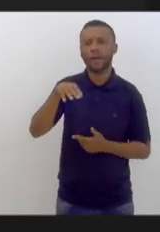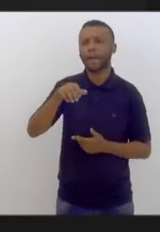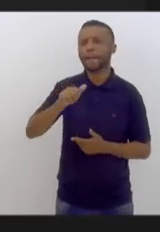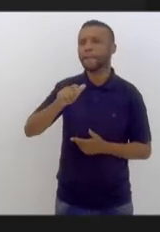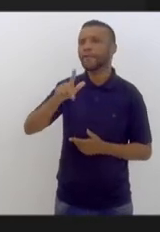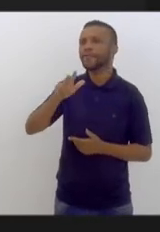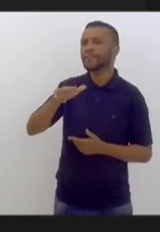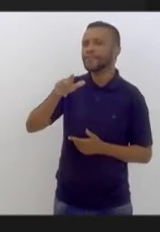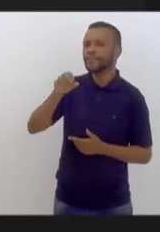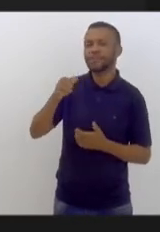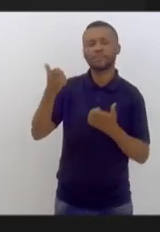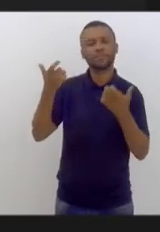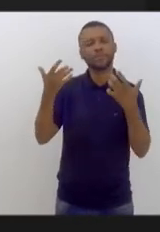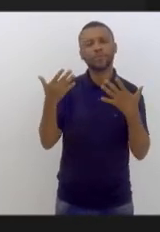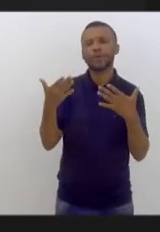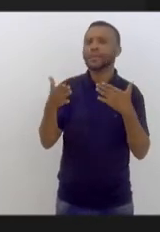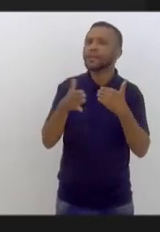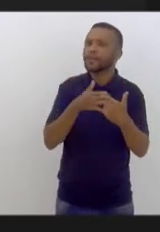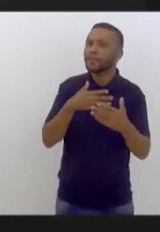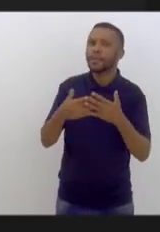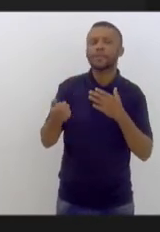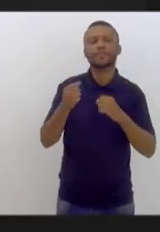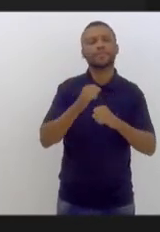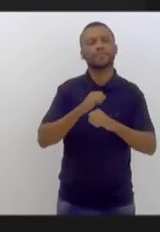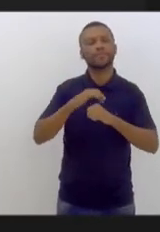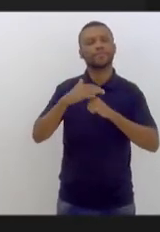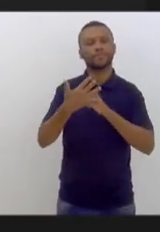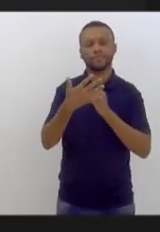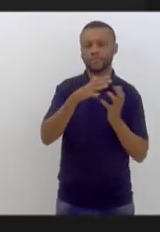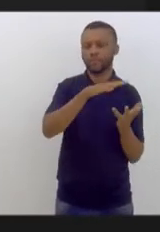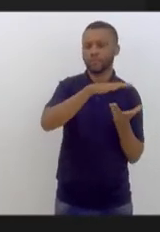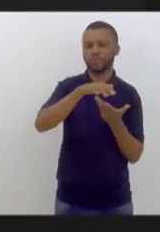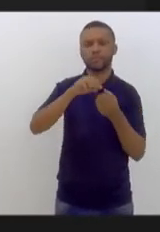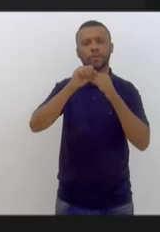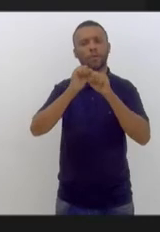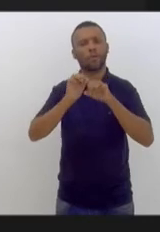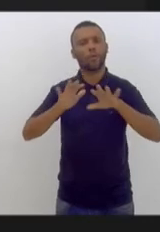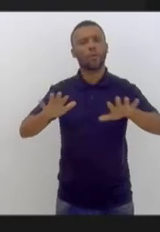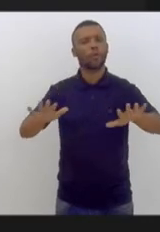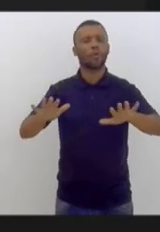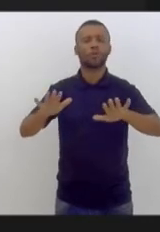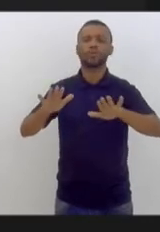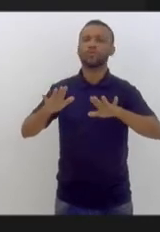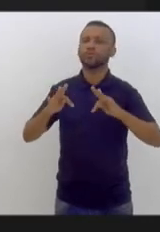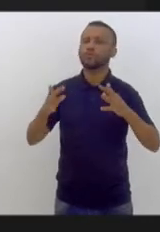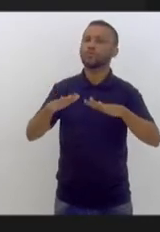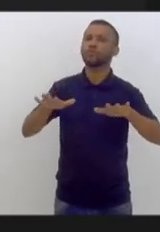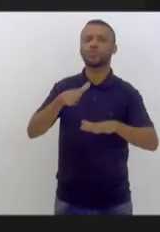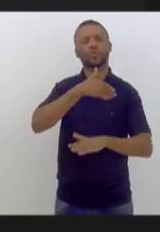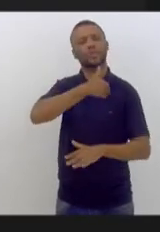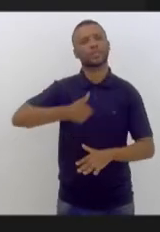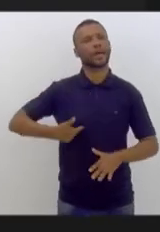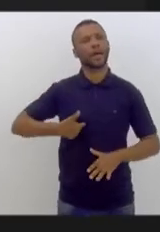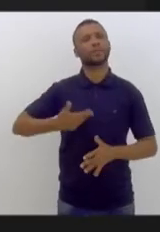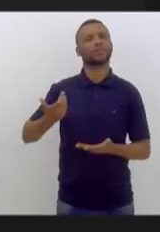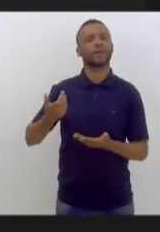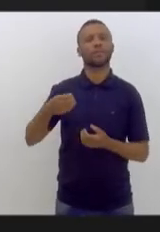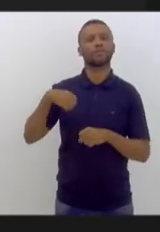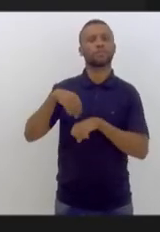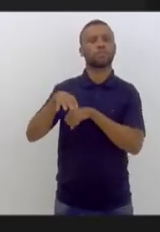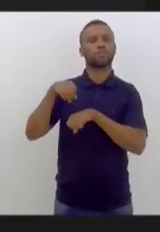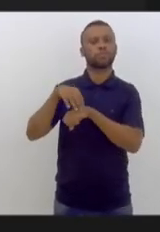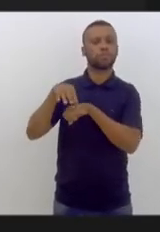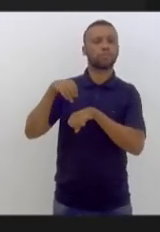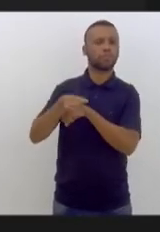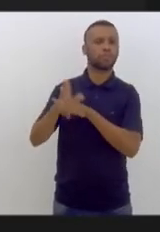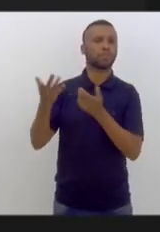né? Independente de pandemia, independente de tudo que o Estado tem passado, nós não